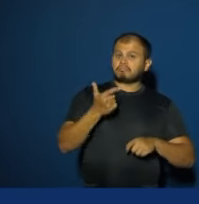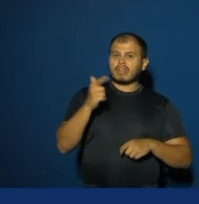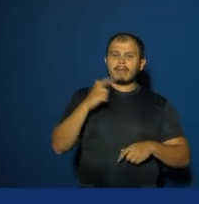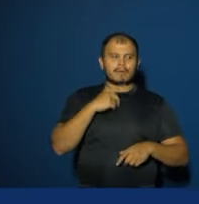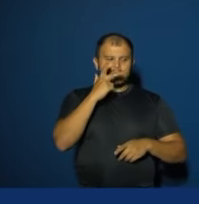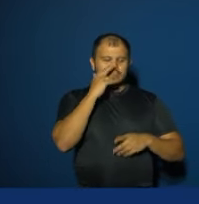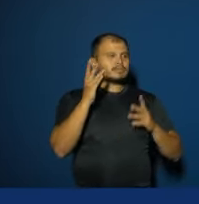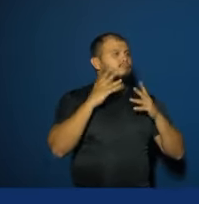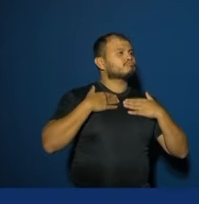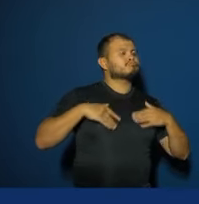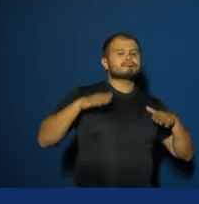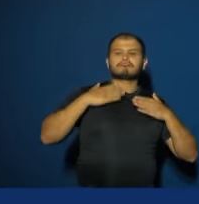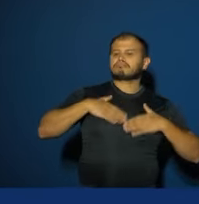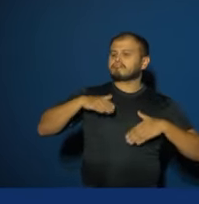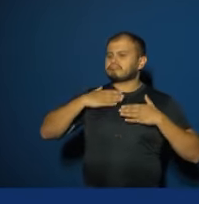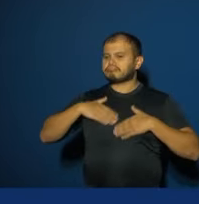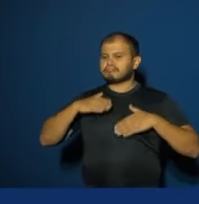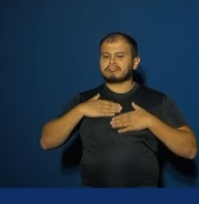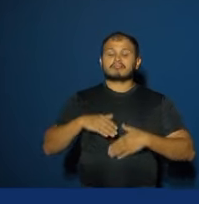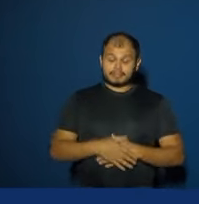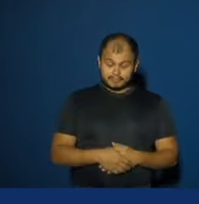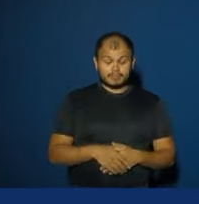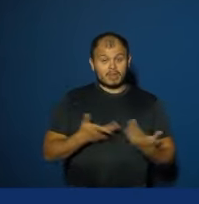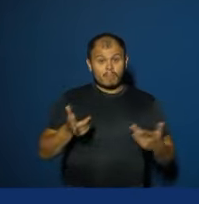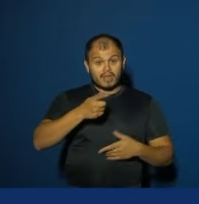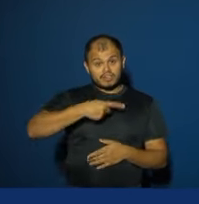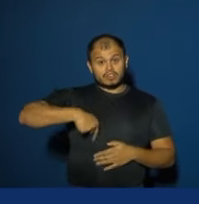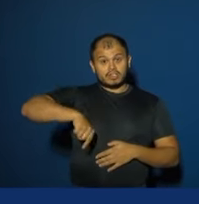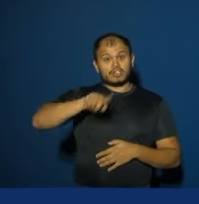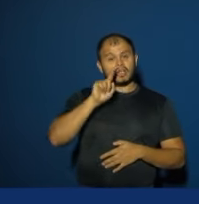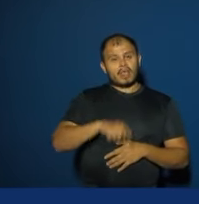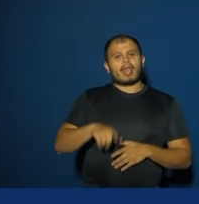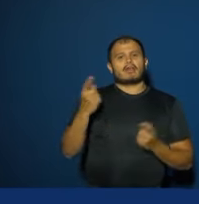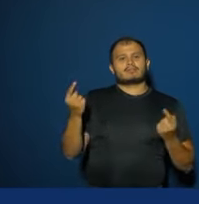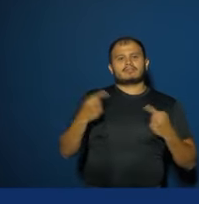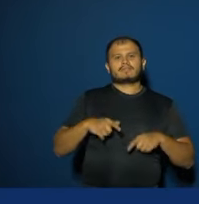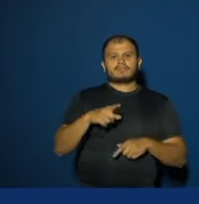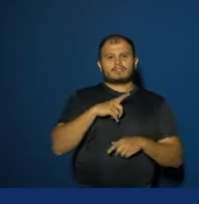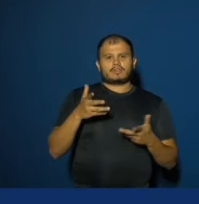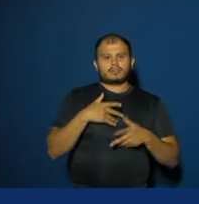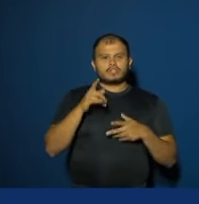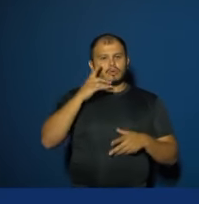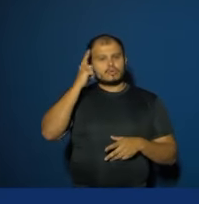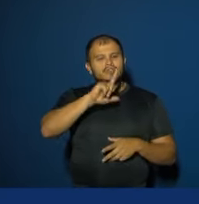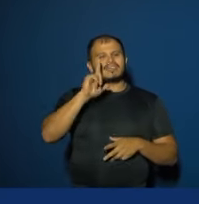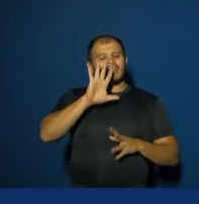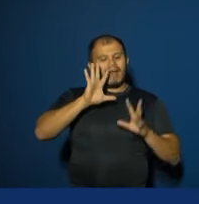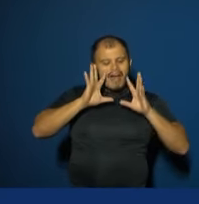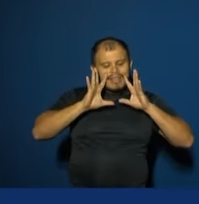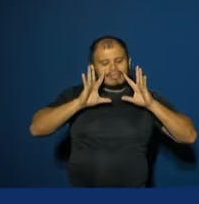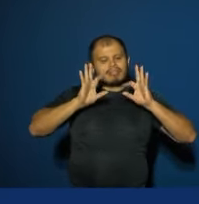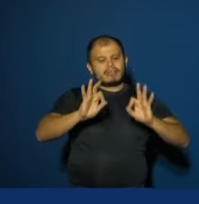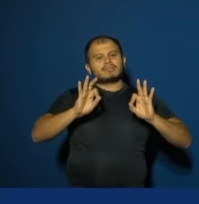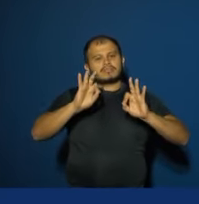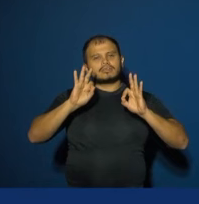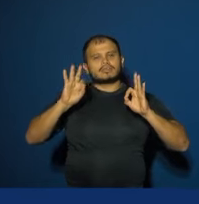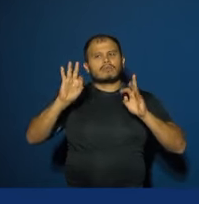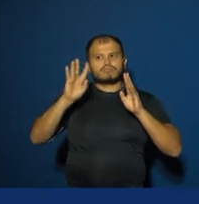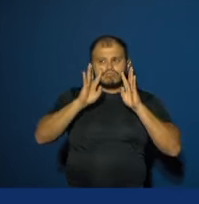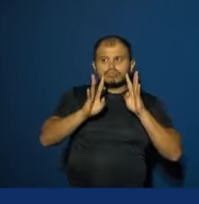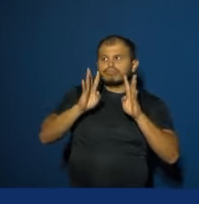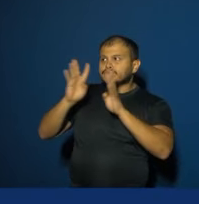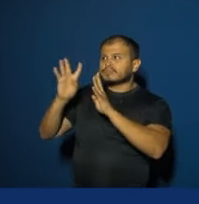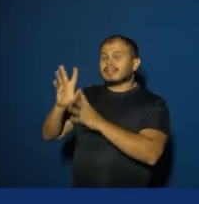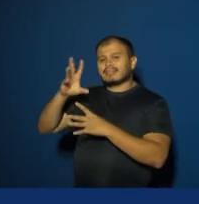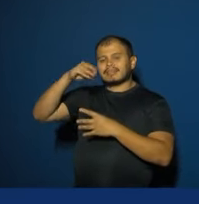daquela daquele determinado momento então pra gente e eh Esse é um dos Desafios né capturar a atenção do Consumidor fazer ele ter bons momentos dentro